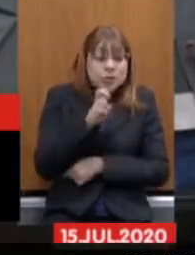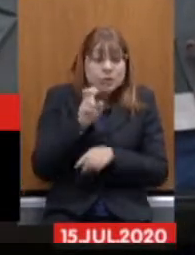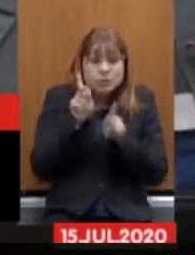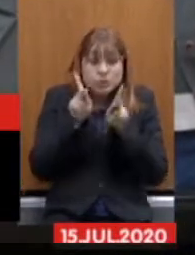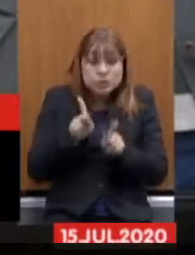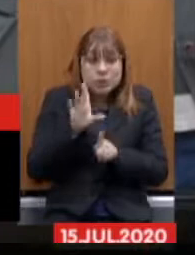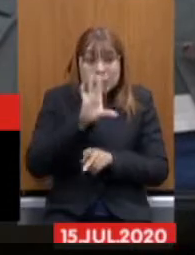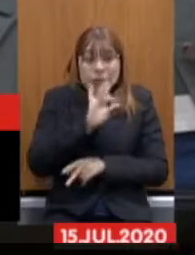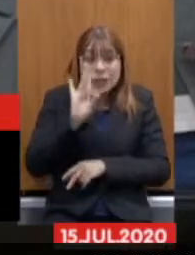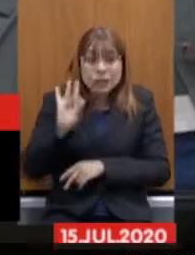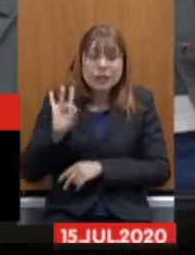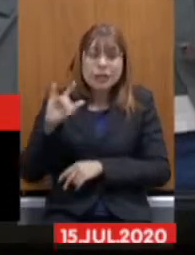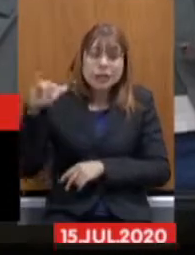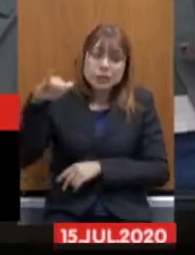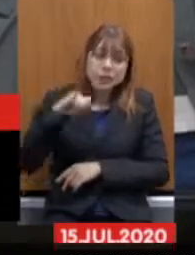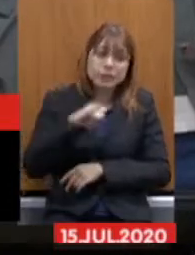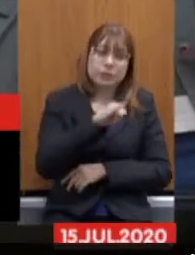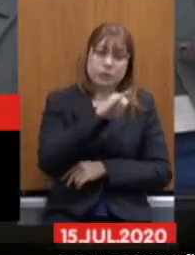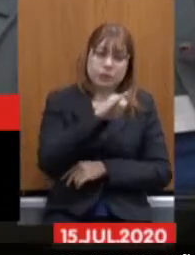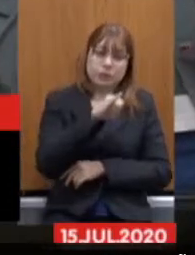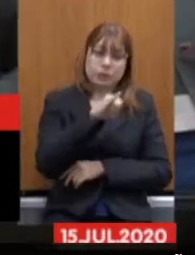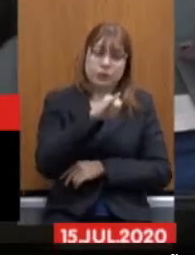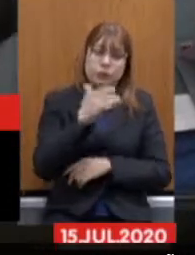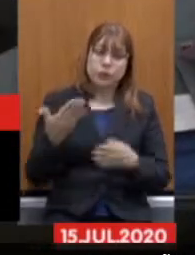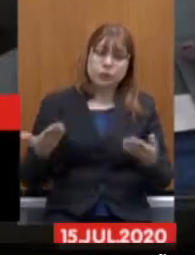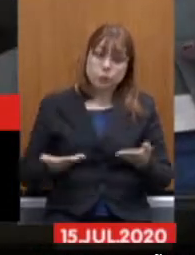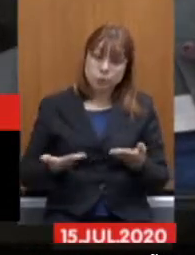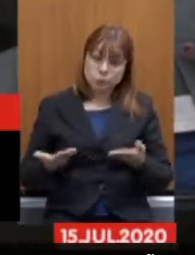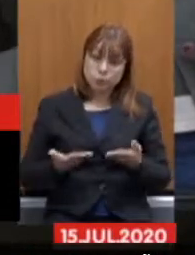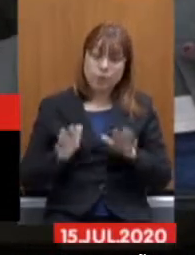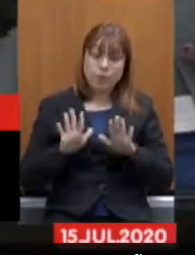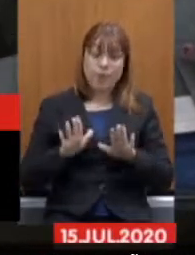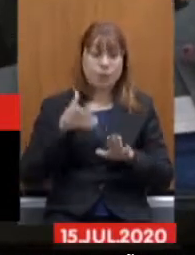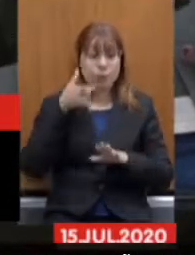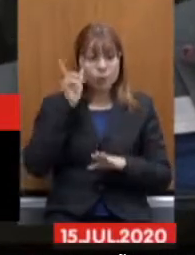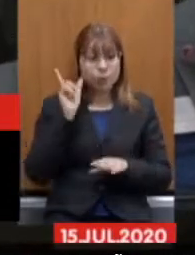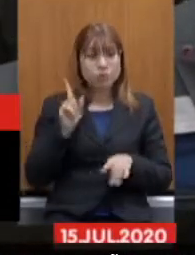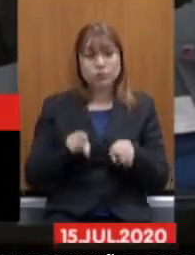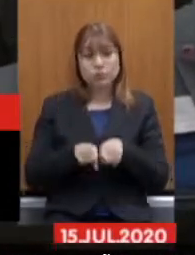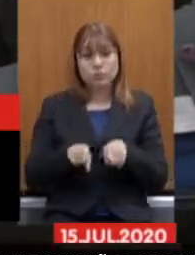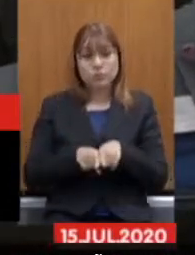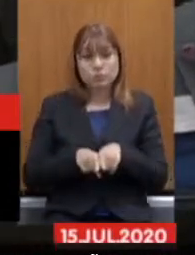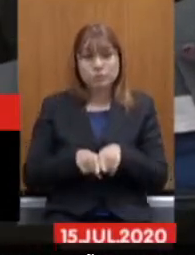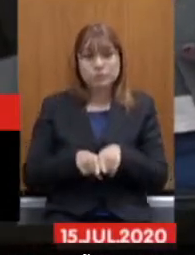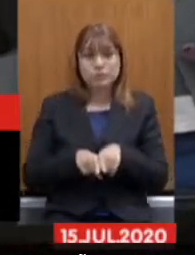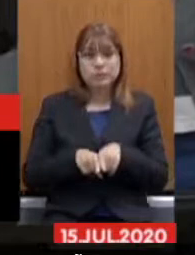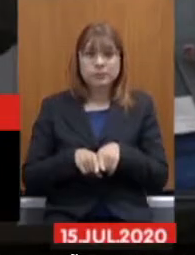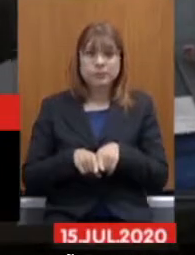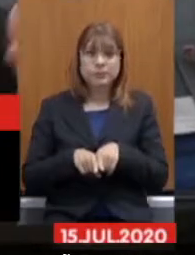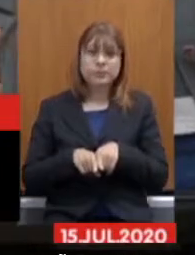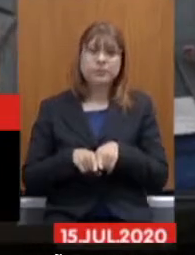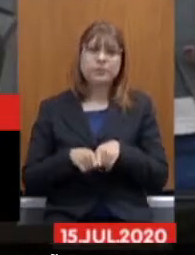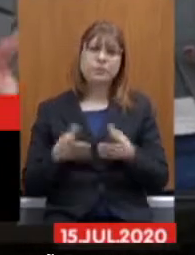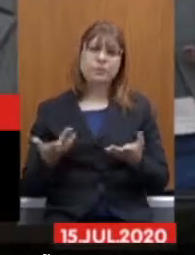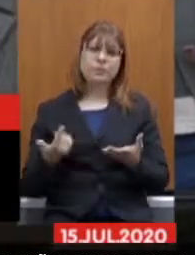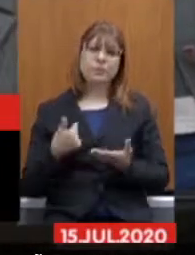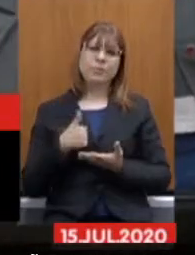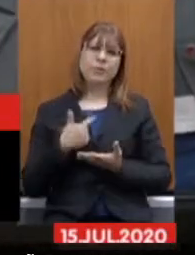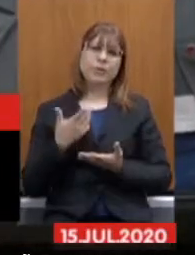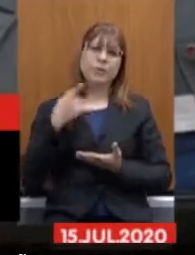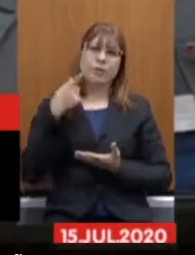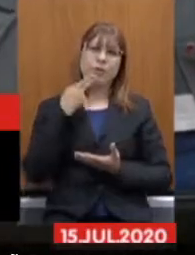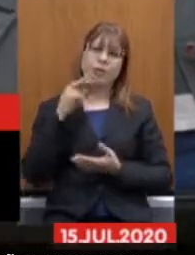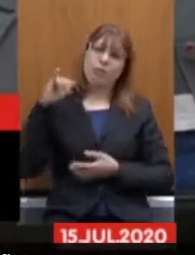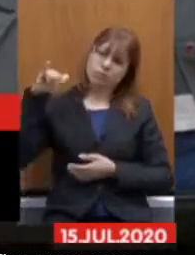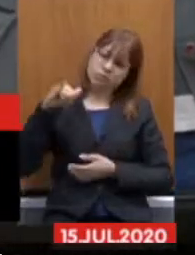por cada um desses aviões que foi hoje mas também foi no dia de ontem foi anteontem e eu me refiro aos